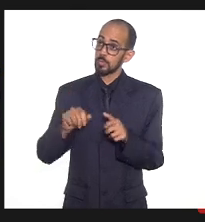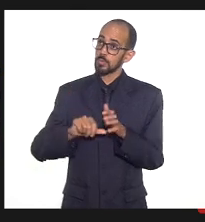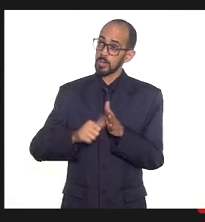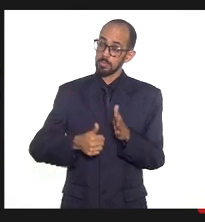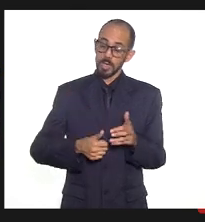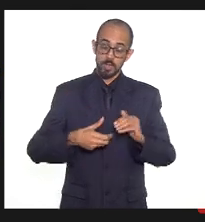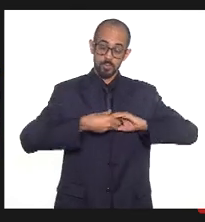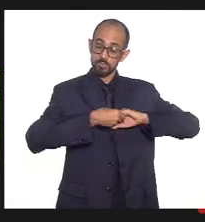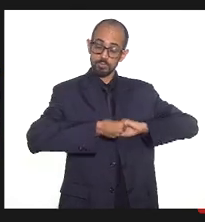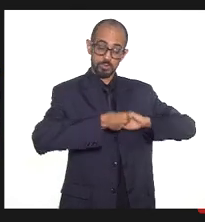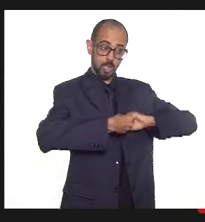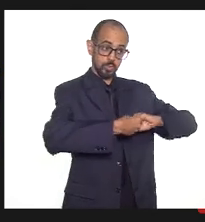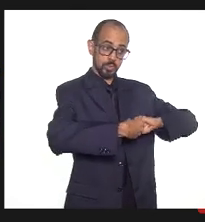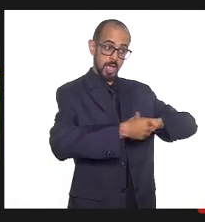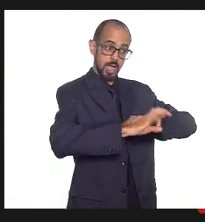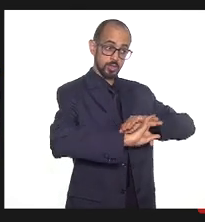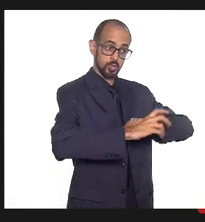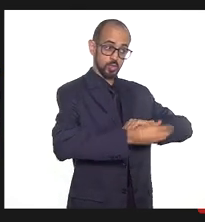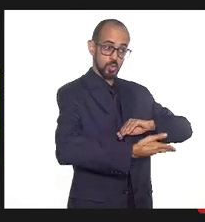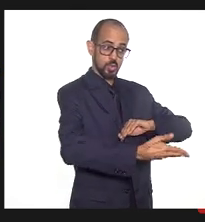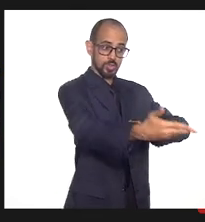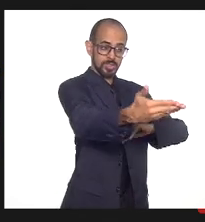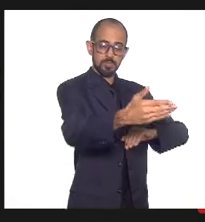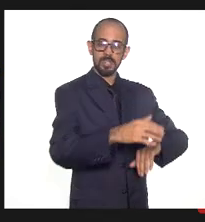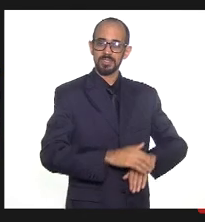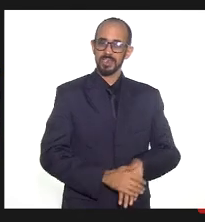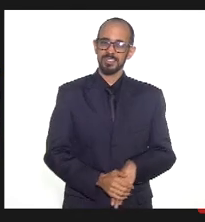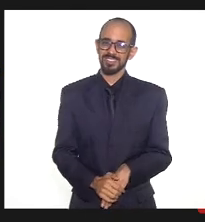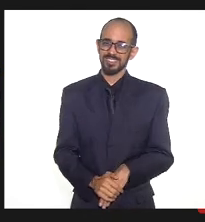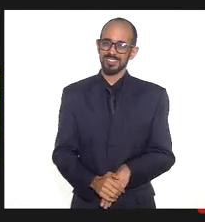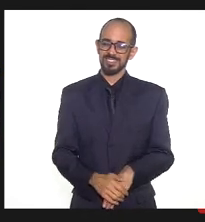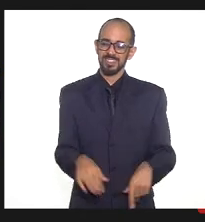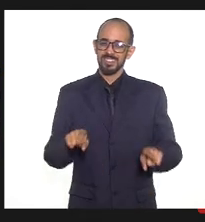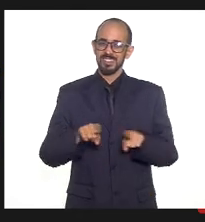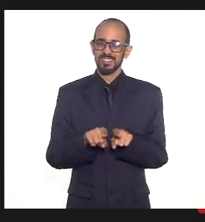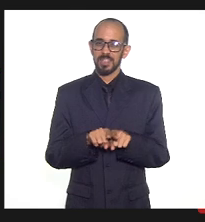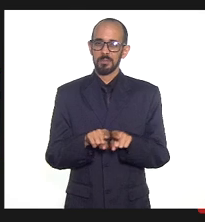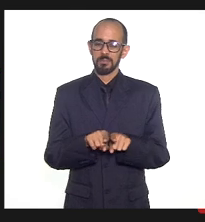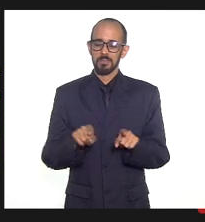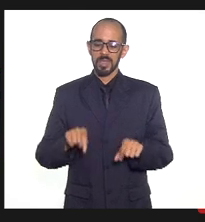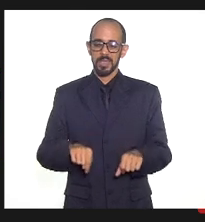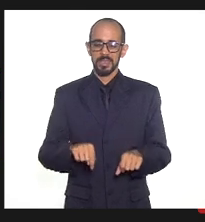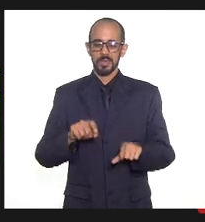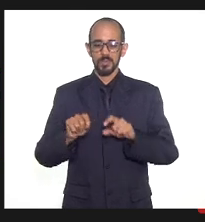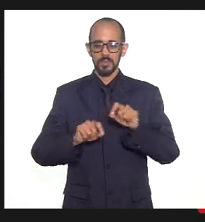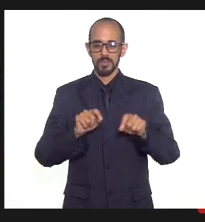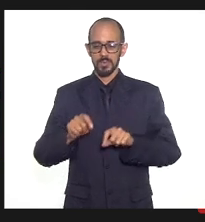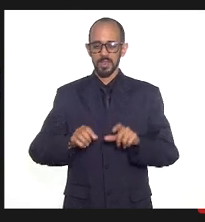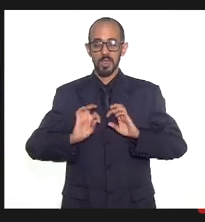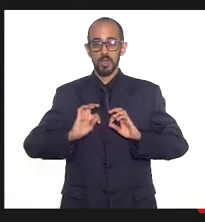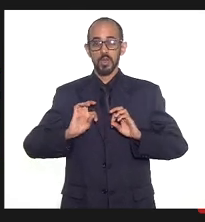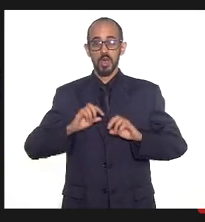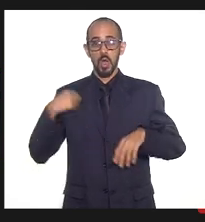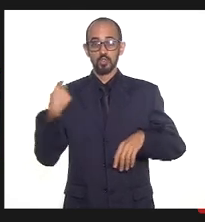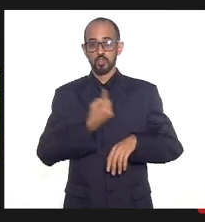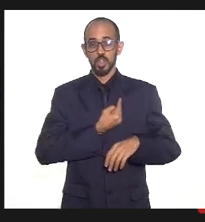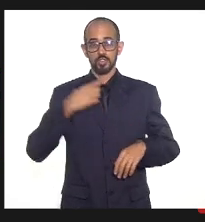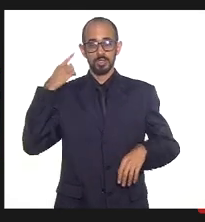todos os nossos convidados aqui presentes, saudar os nossos deputados e